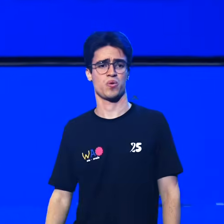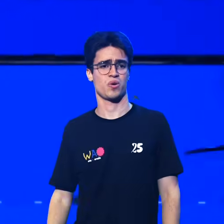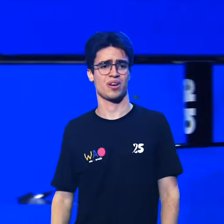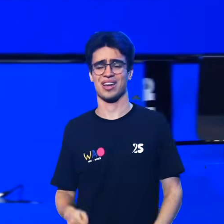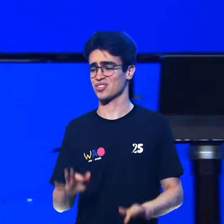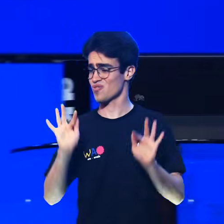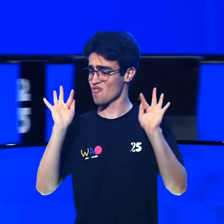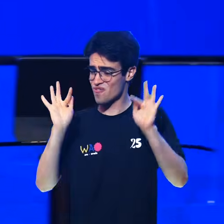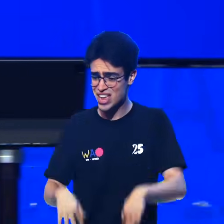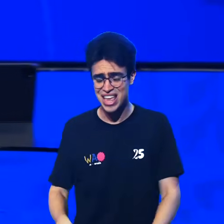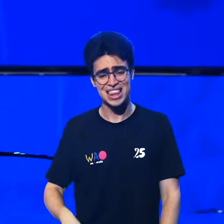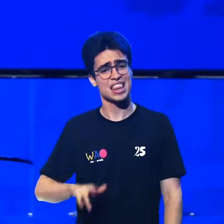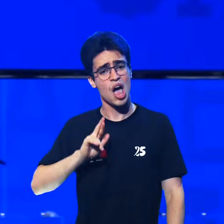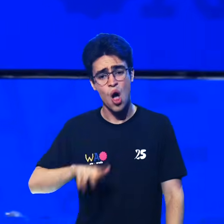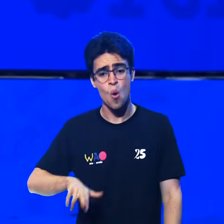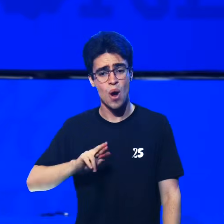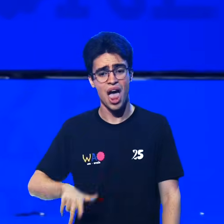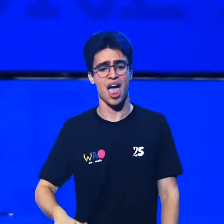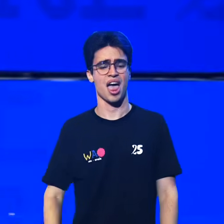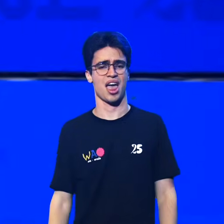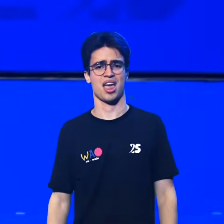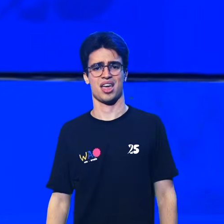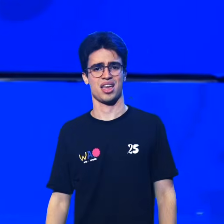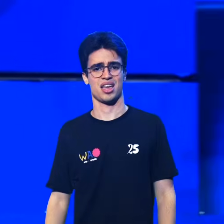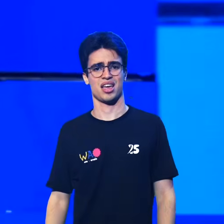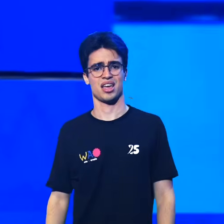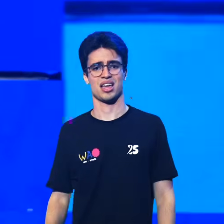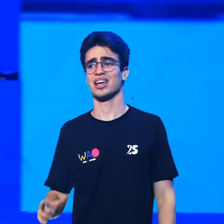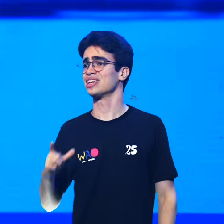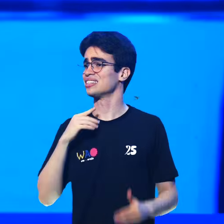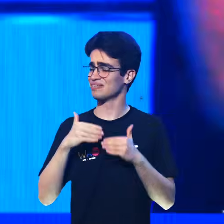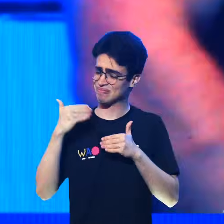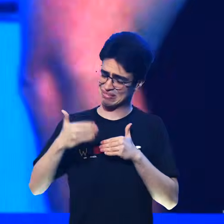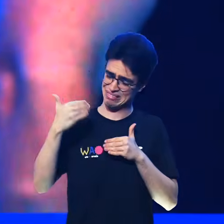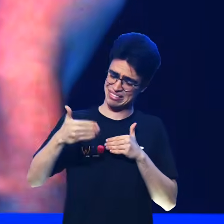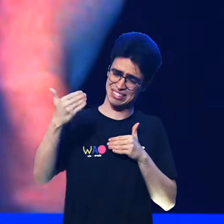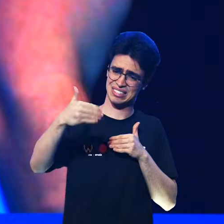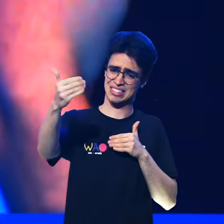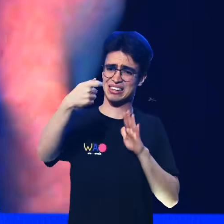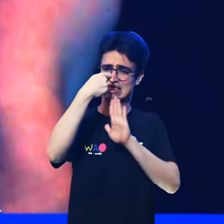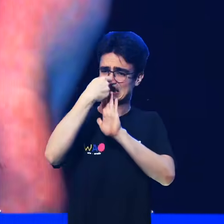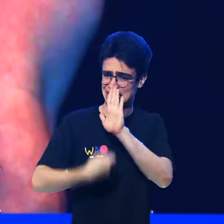é o fim, tem muito para ser escrito ainda.